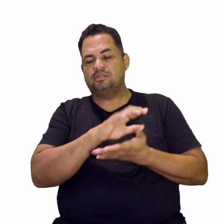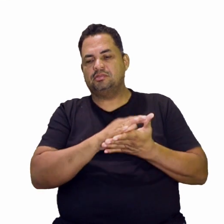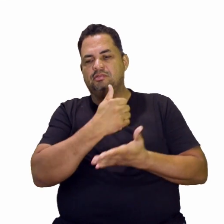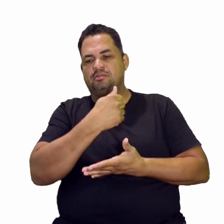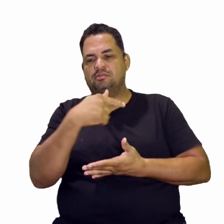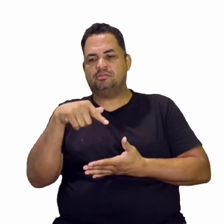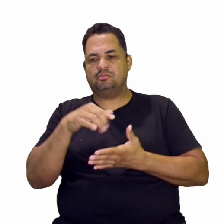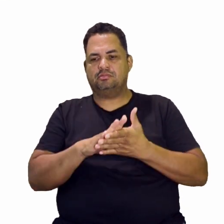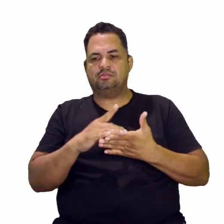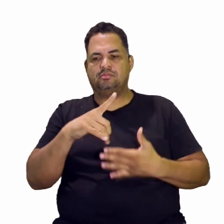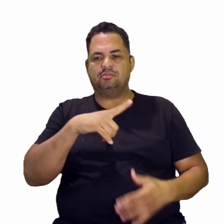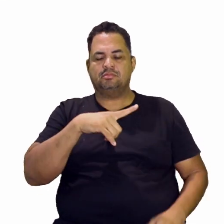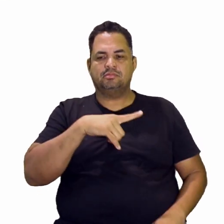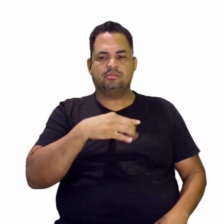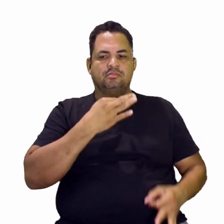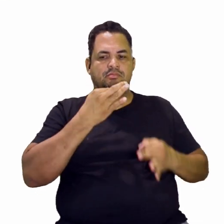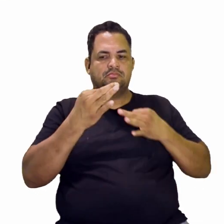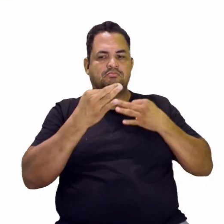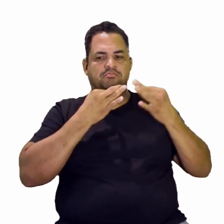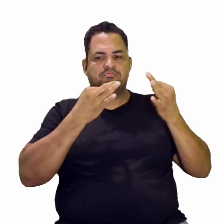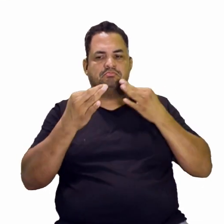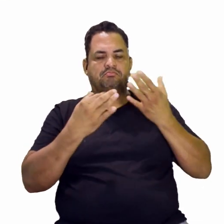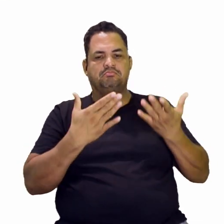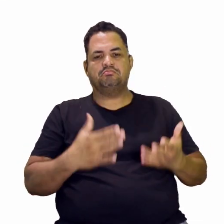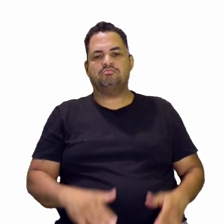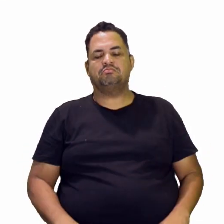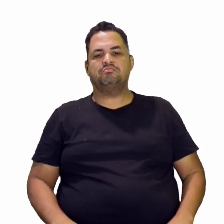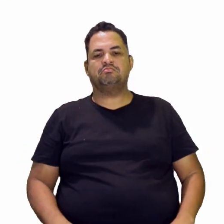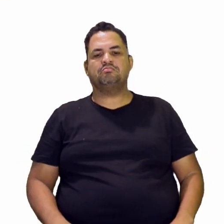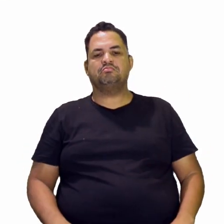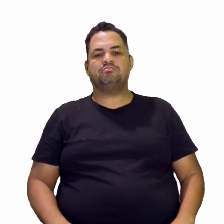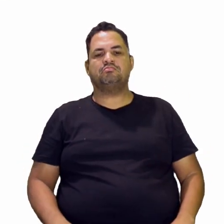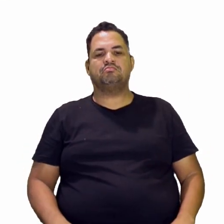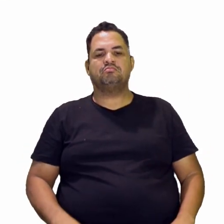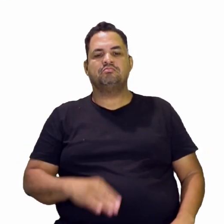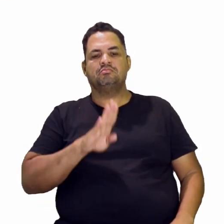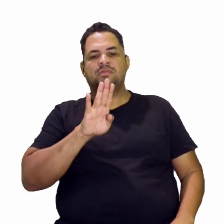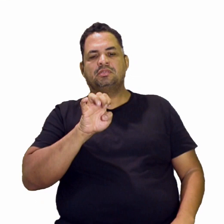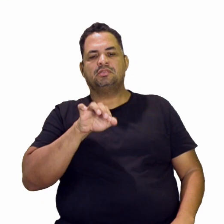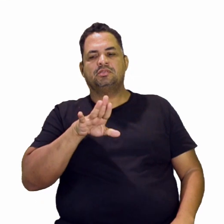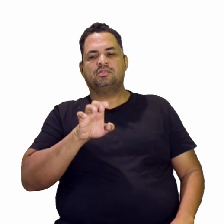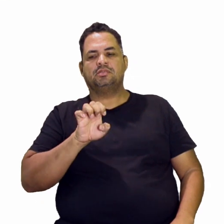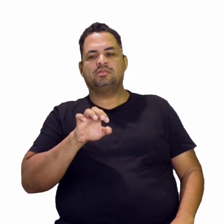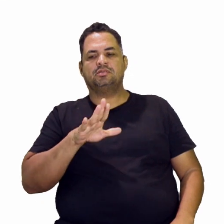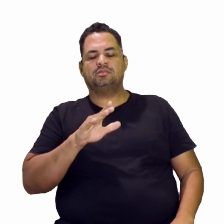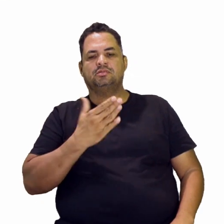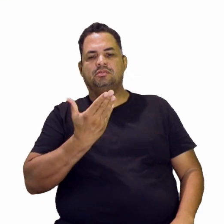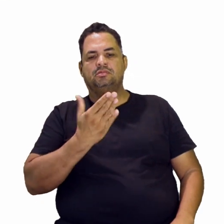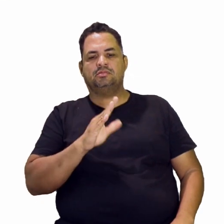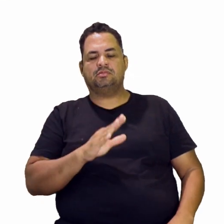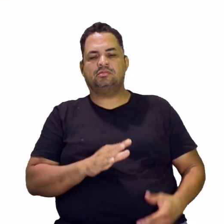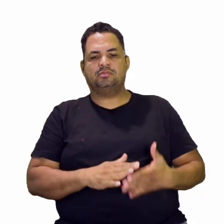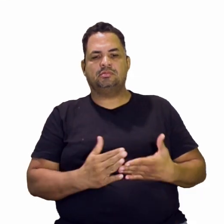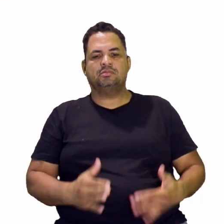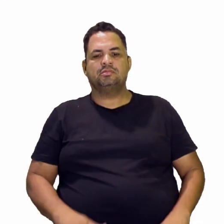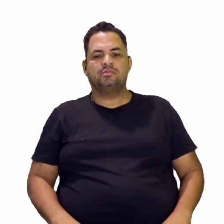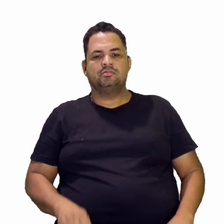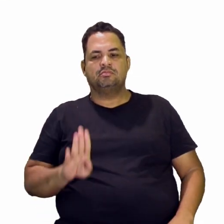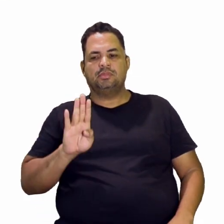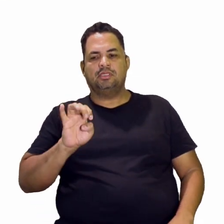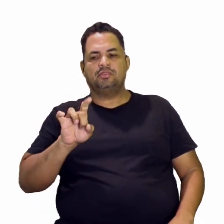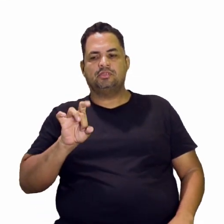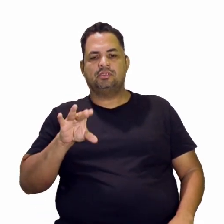bom? Então eles ficavam nessa discussão. Então, por um bom tempo ficou os abiogenistas, que acreditavam na geração espontânea, e